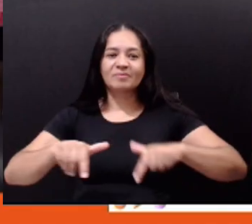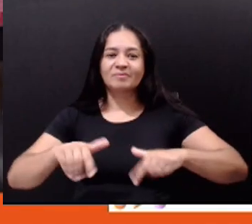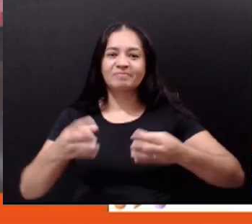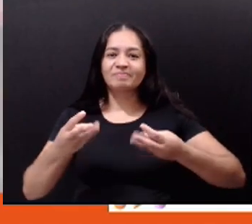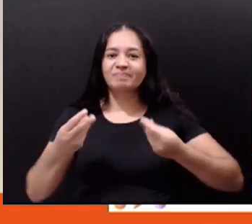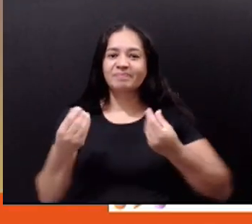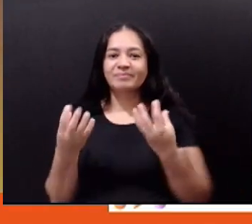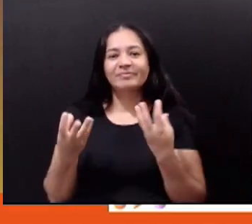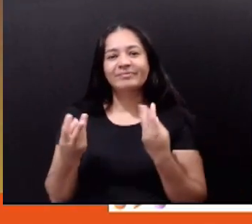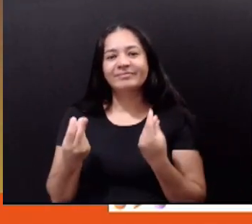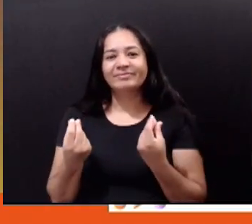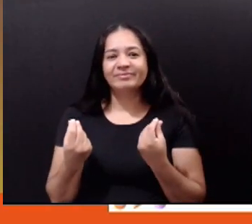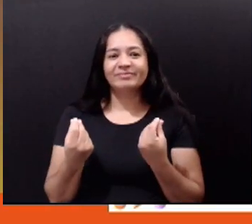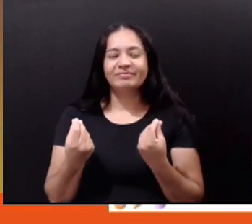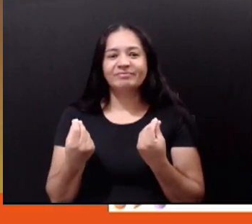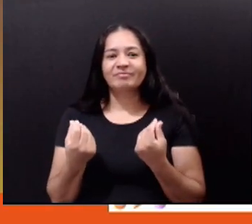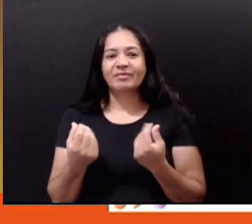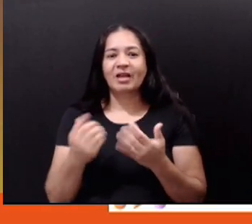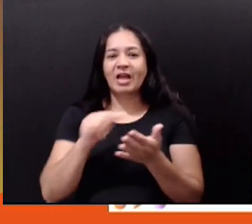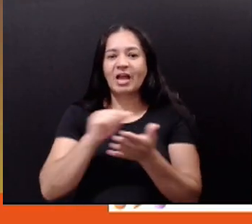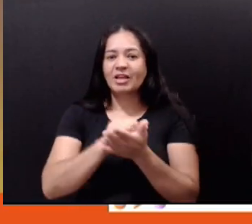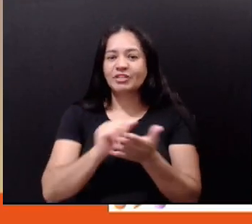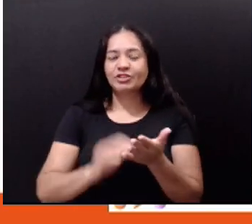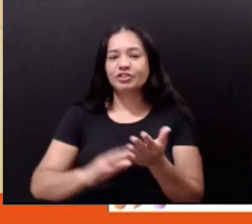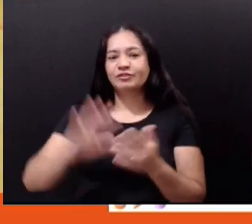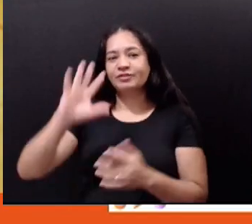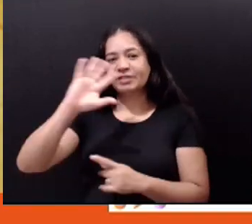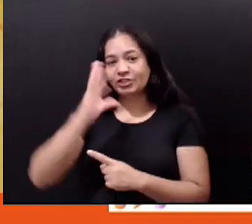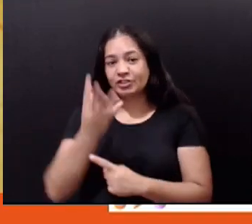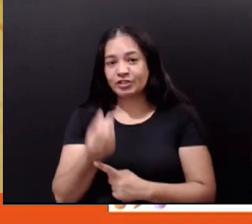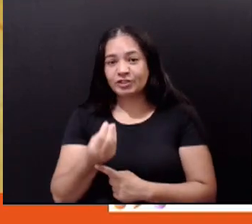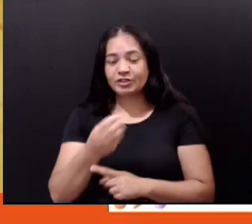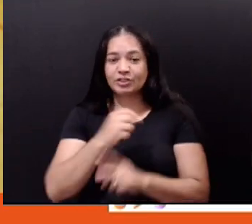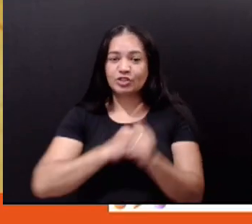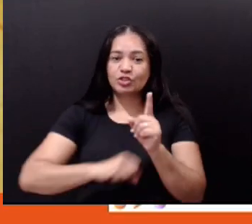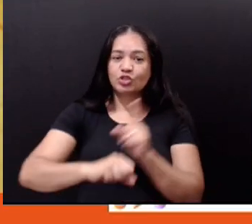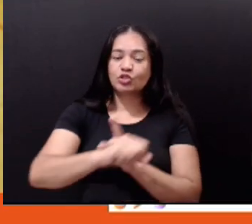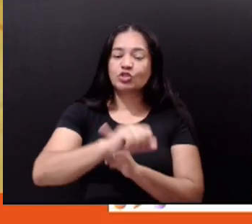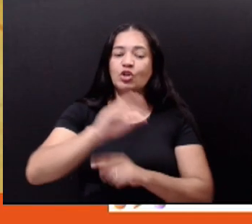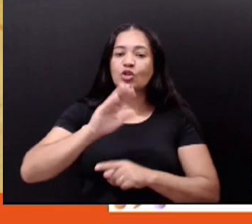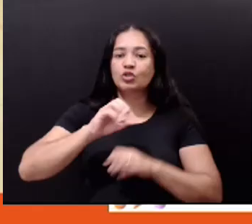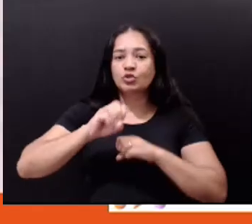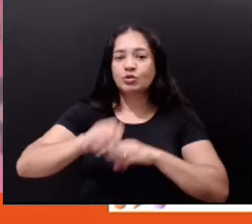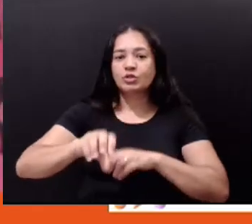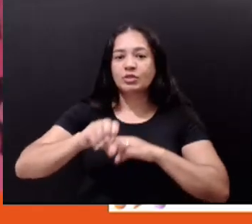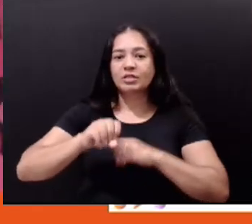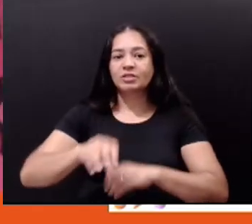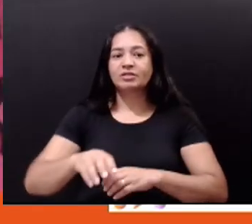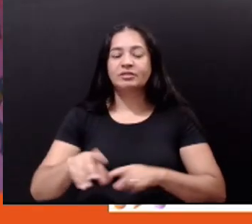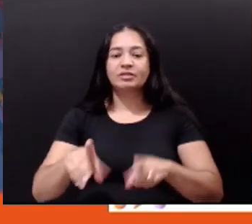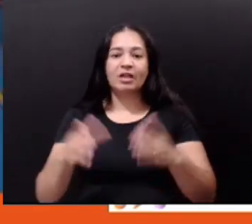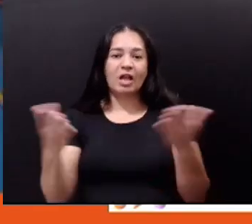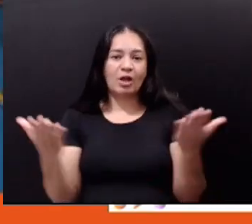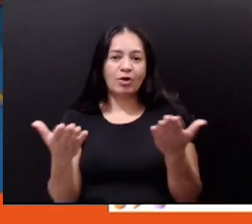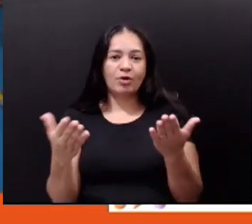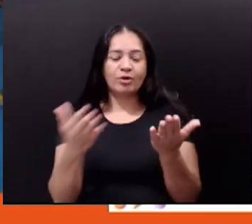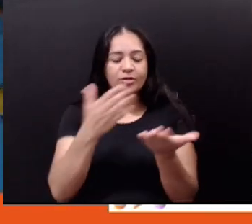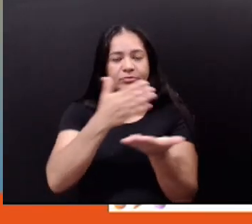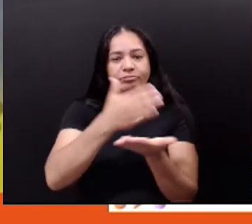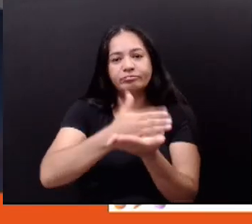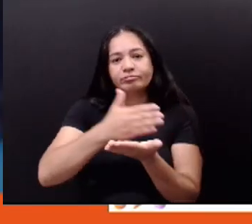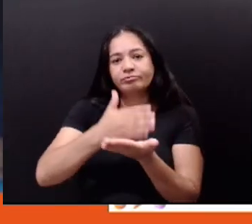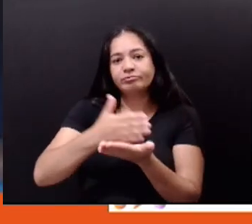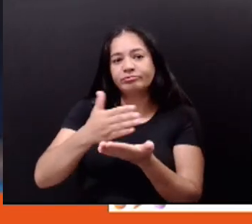seria as atividades artísticas, atividades socioeducativas, né? Atualmente elas são divididas por cunhos, né, que a gente chama